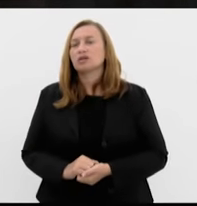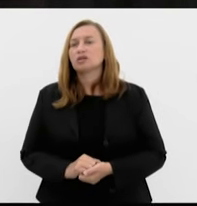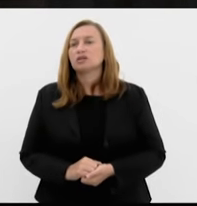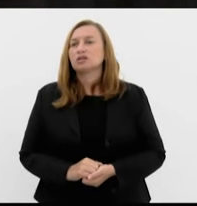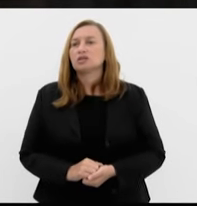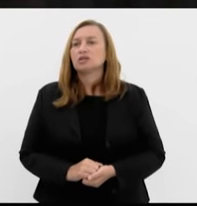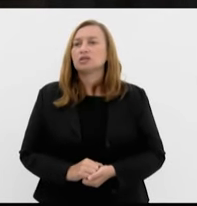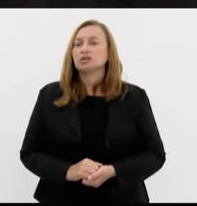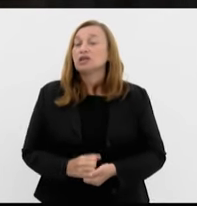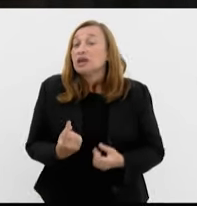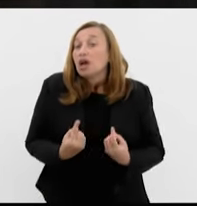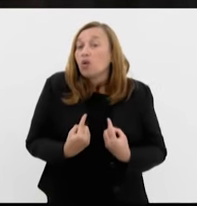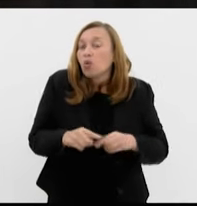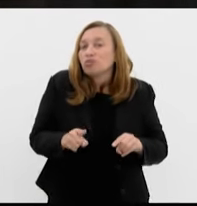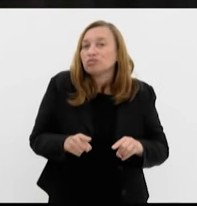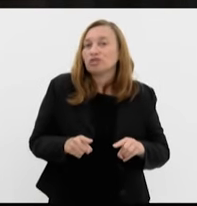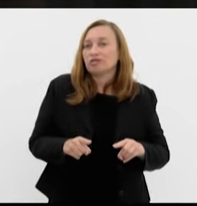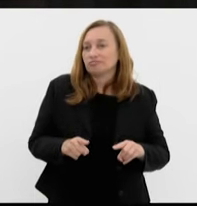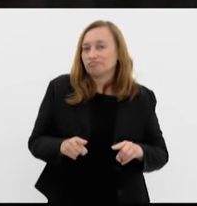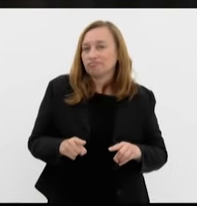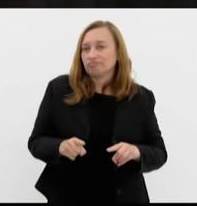absolutamente cont